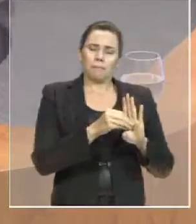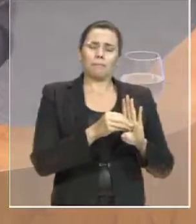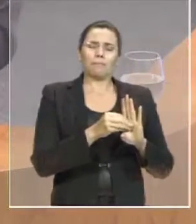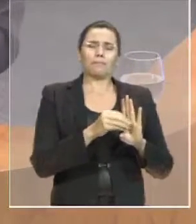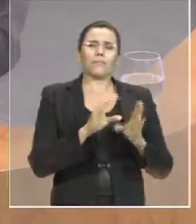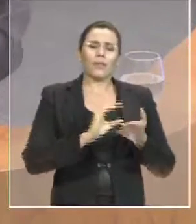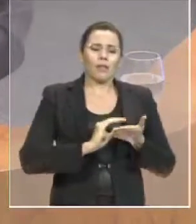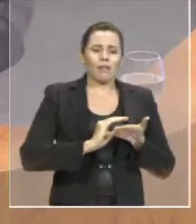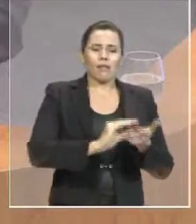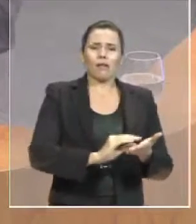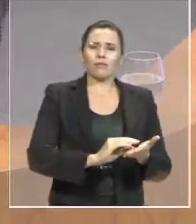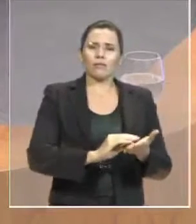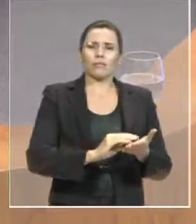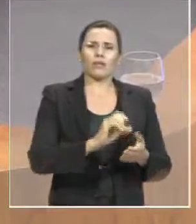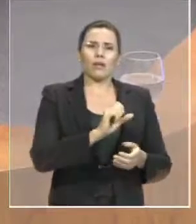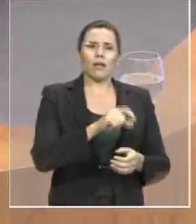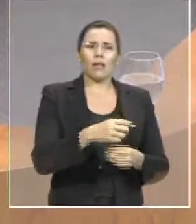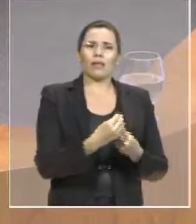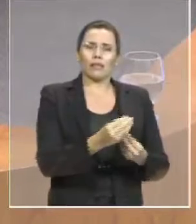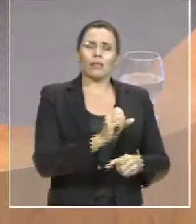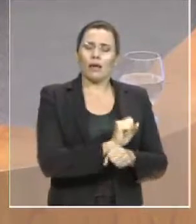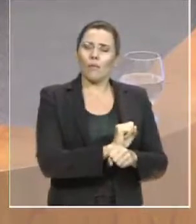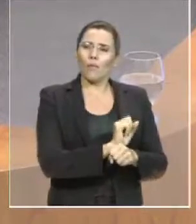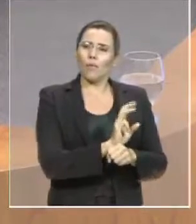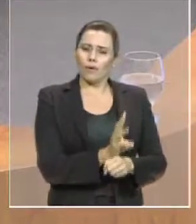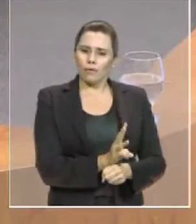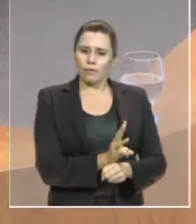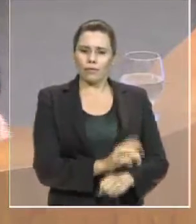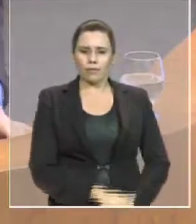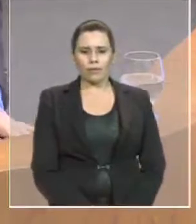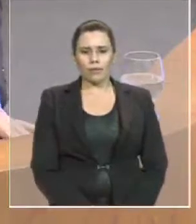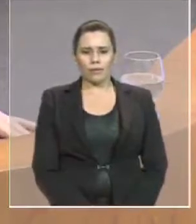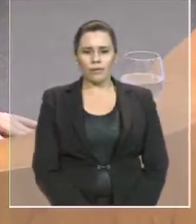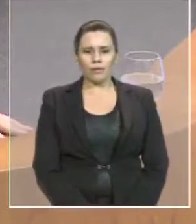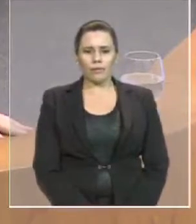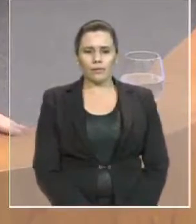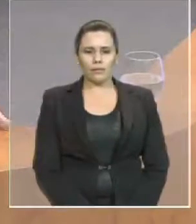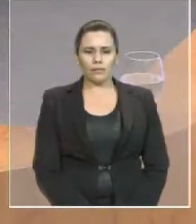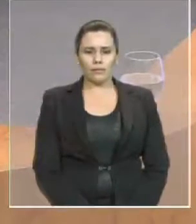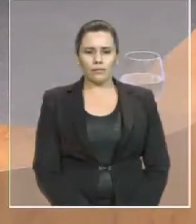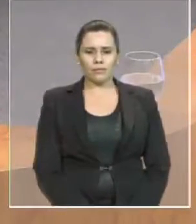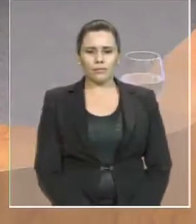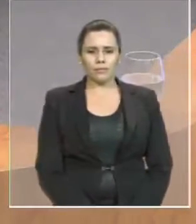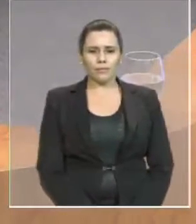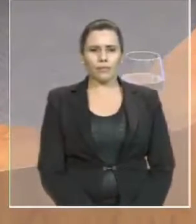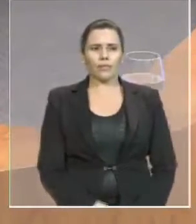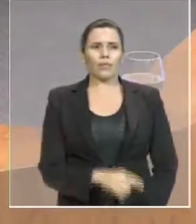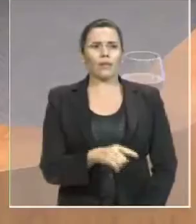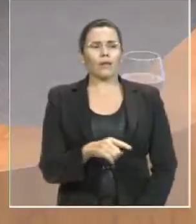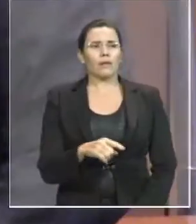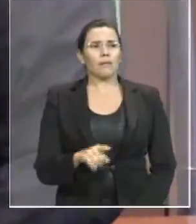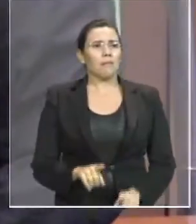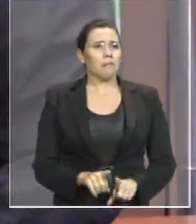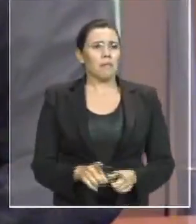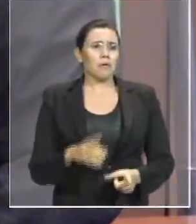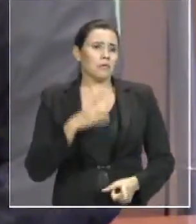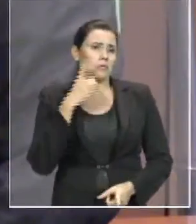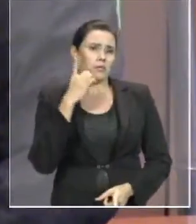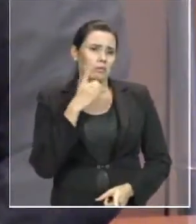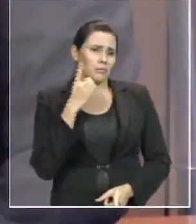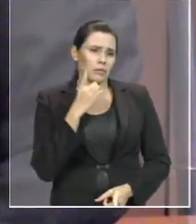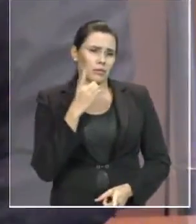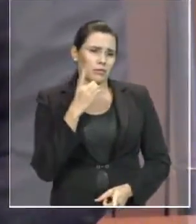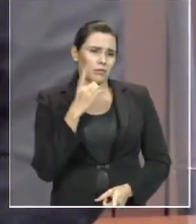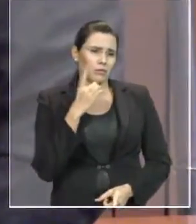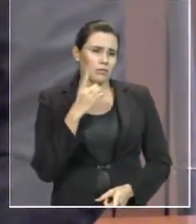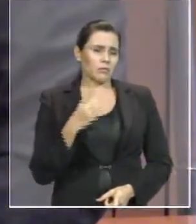O Luciano Leitor tentou aprovar esta emenda aqui em plenário, e o deputado fugiu de votar a emenda.